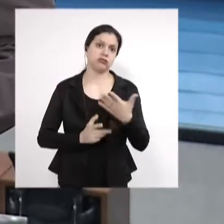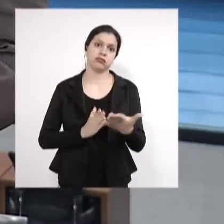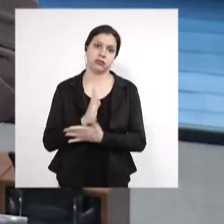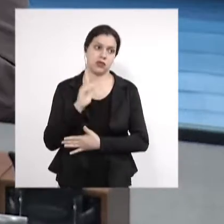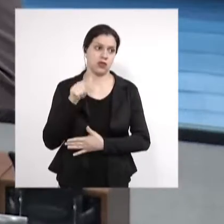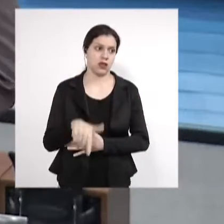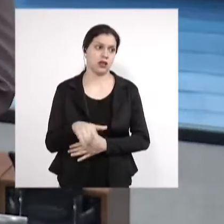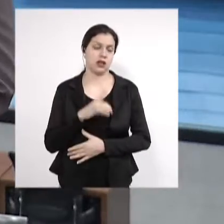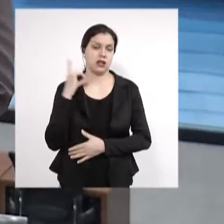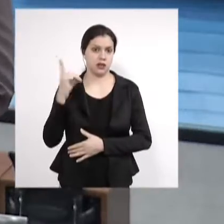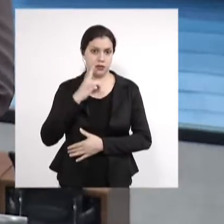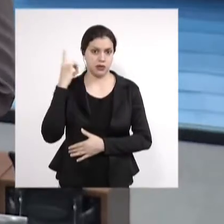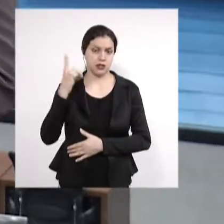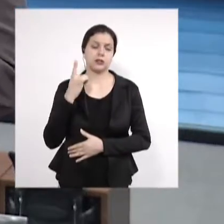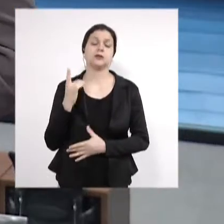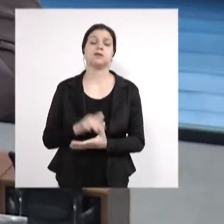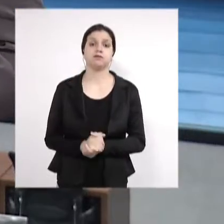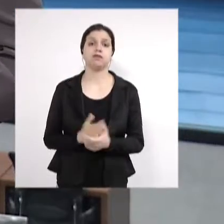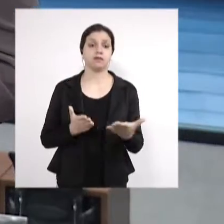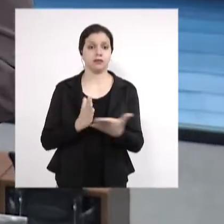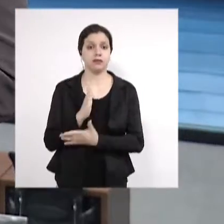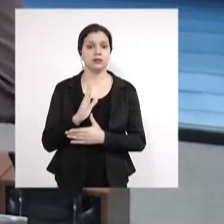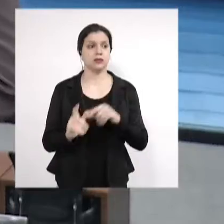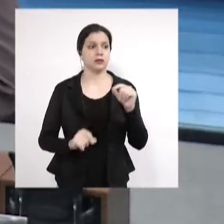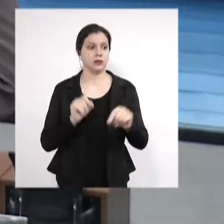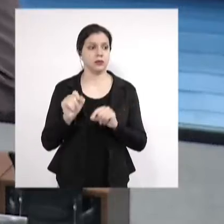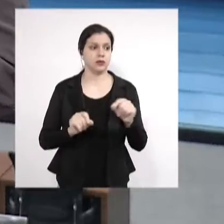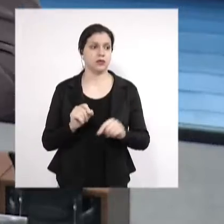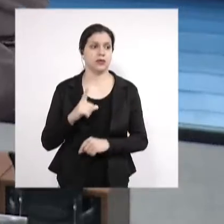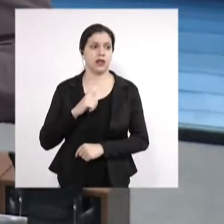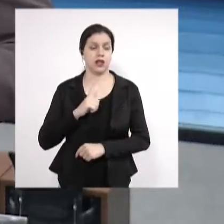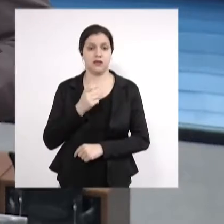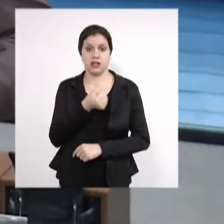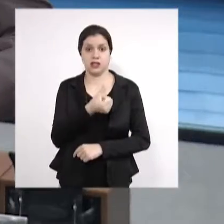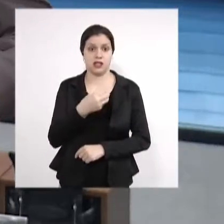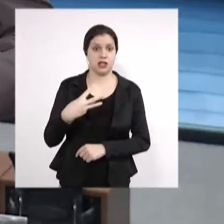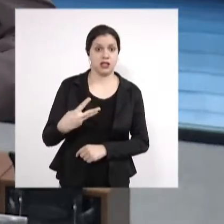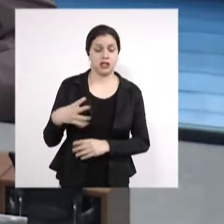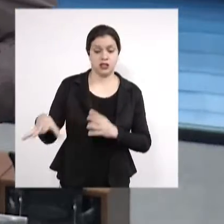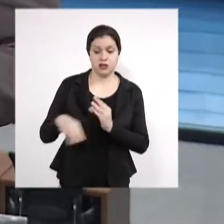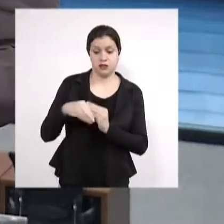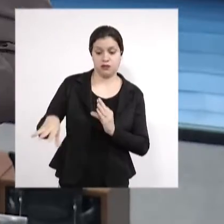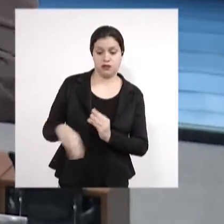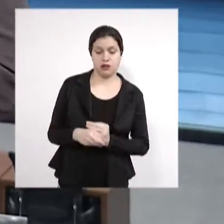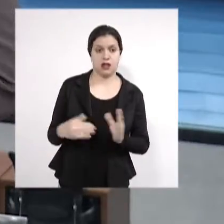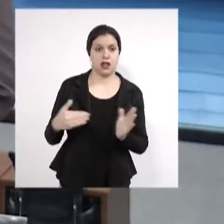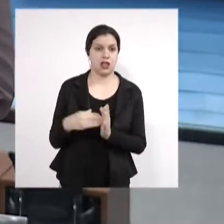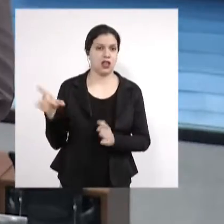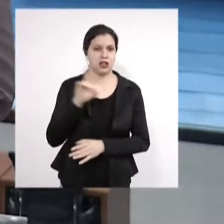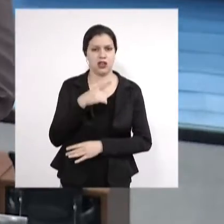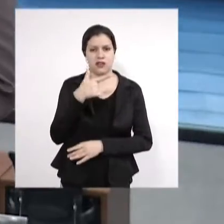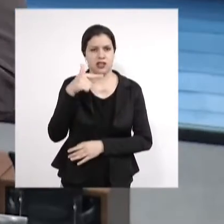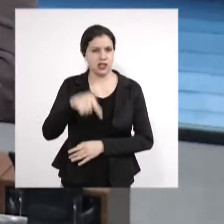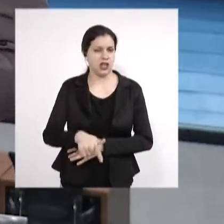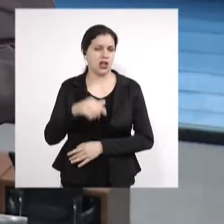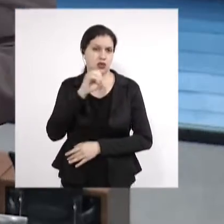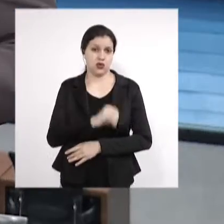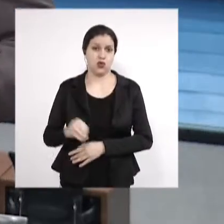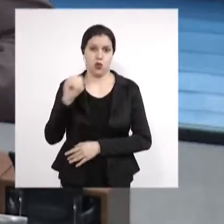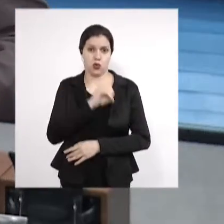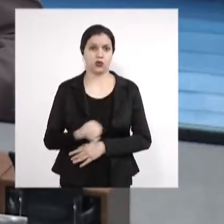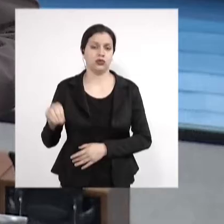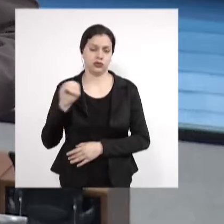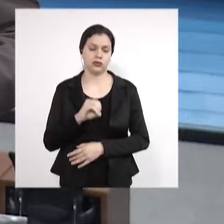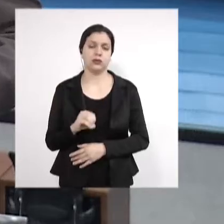pelos parlamentares em primeira discussão, Maritê. Foram 63 emendas apresentadas até o dia, se não me engano, dia 27 de outubro, que foi o